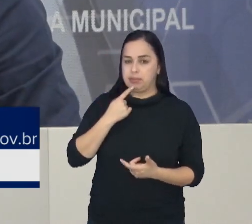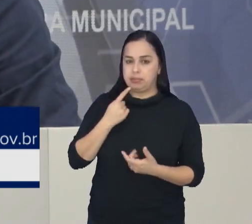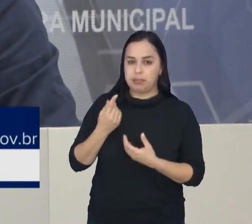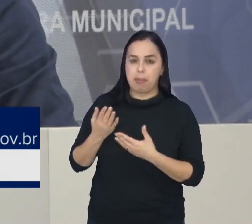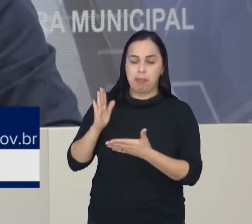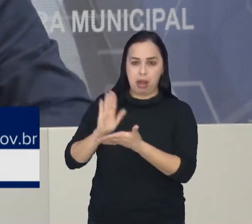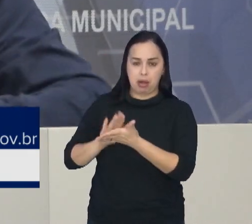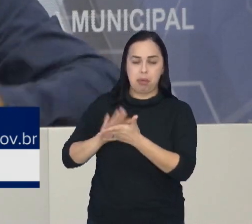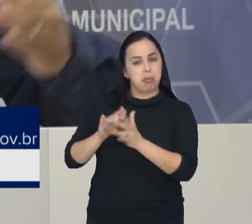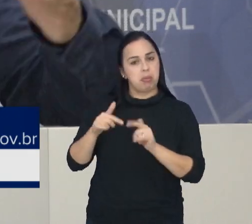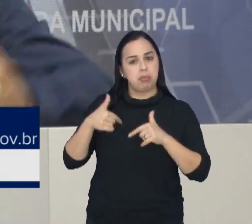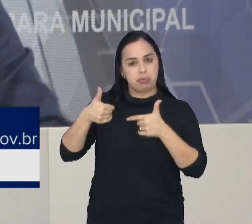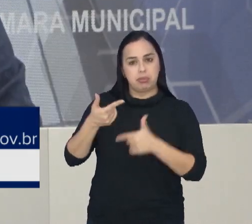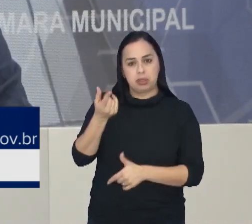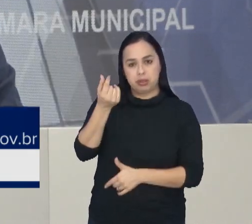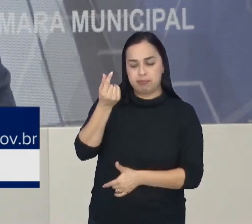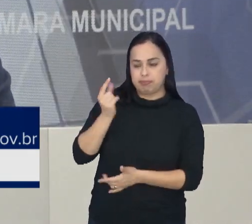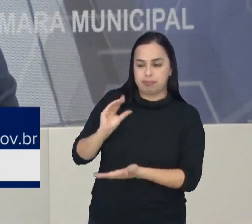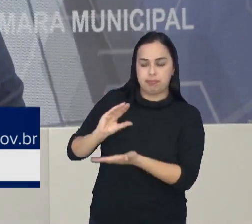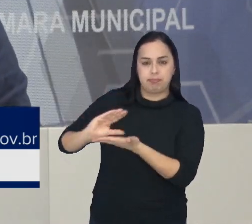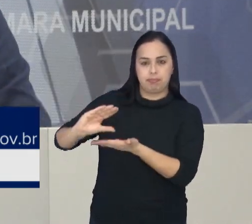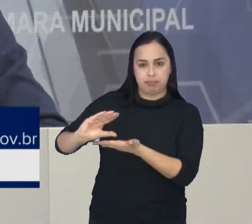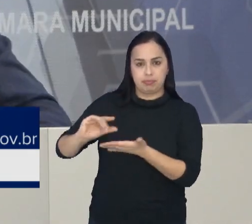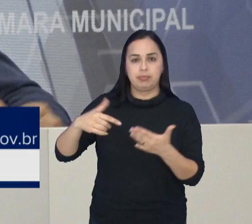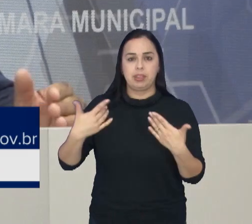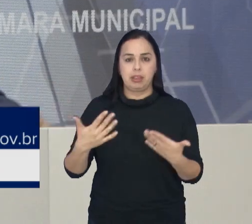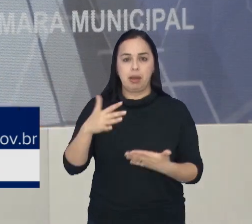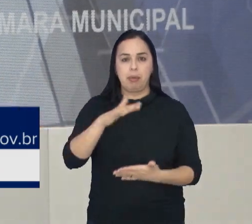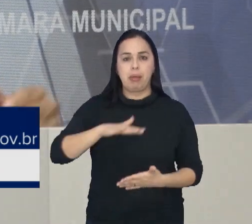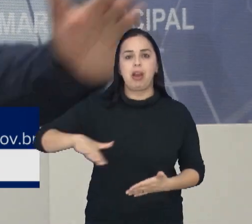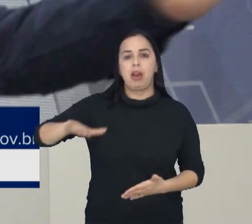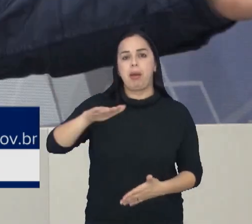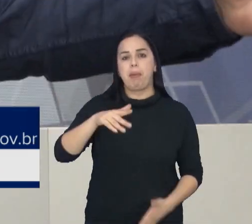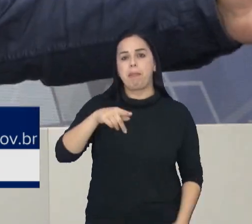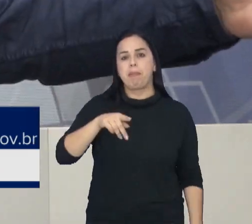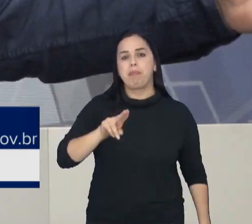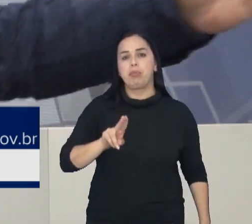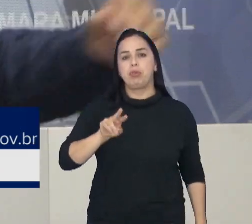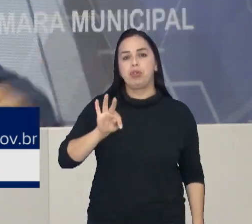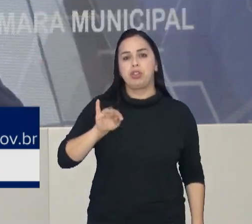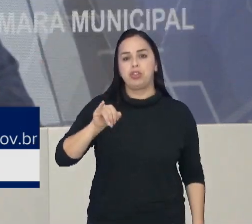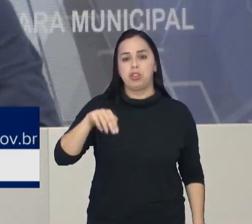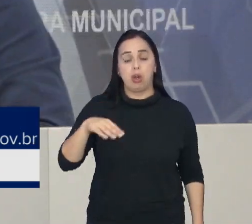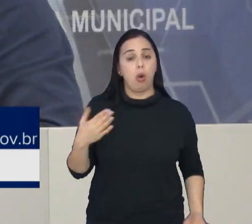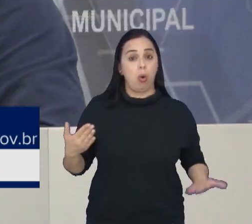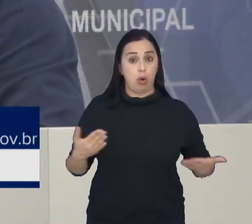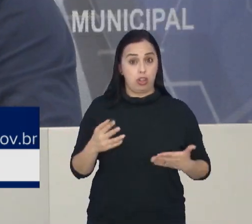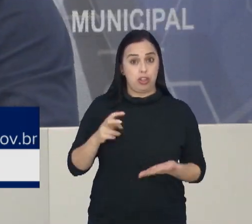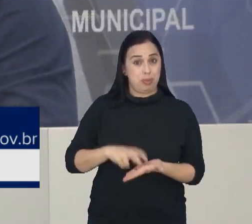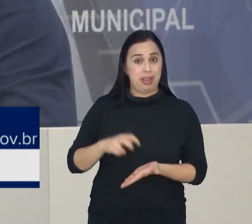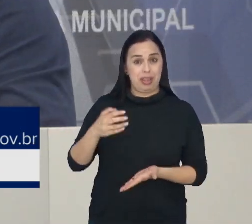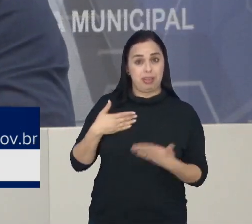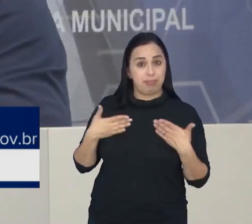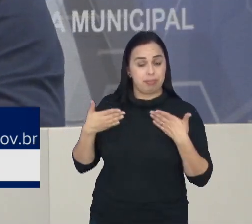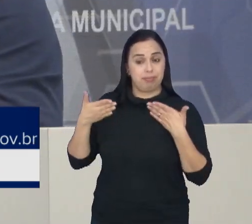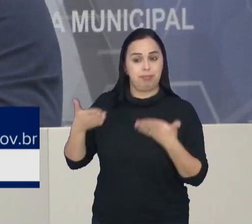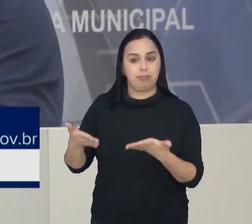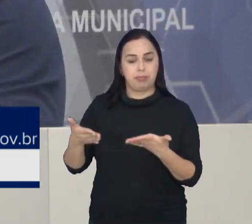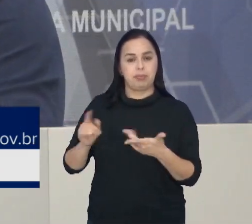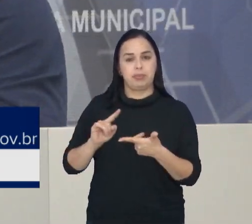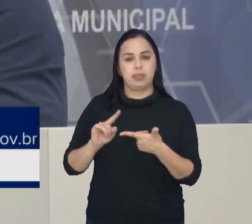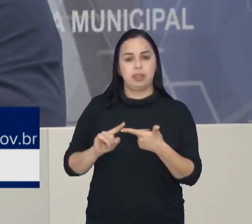essa iniciativa, e agora melhorando cada vez mais a região do Putim. Hoje, inclusive, eu estive de manhã lá, eu, o